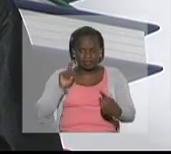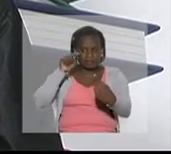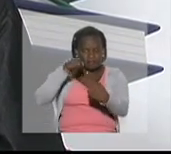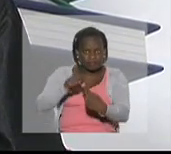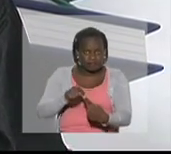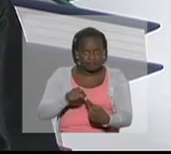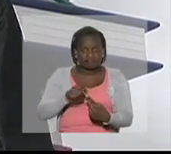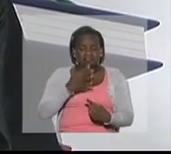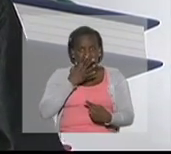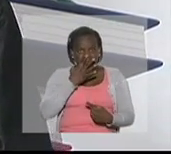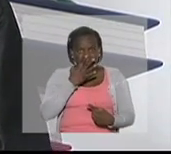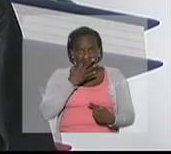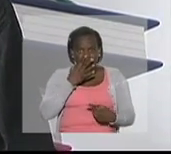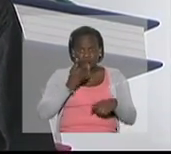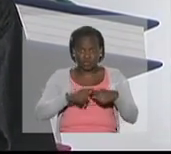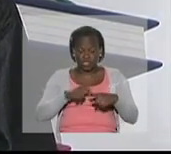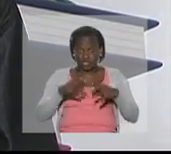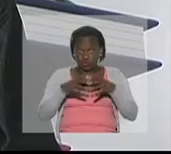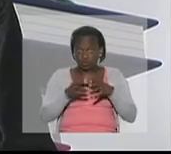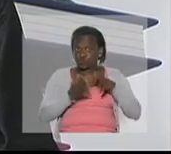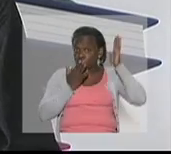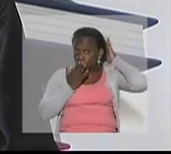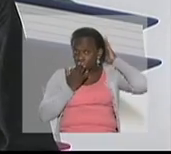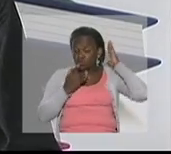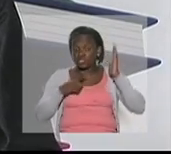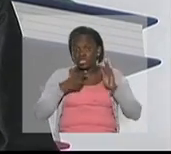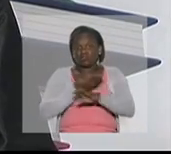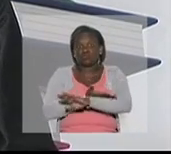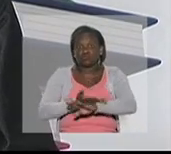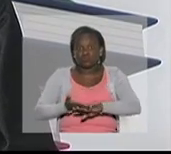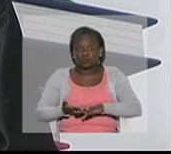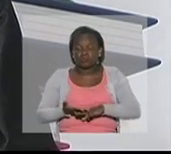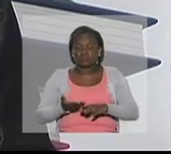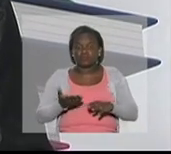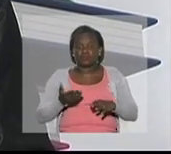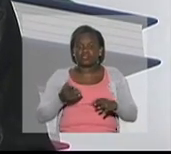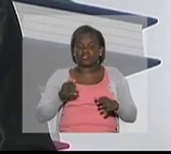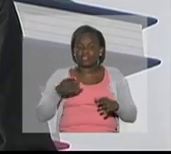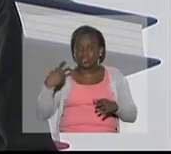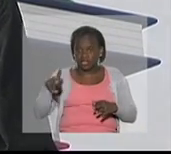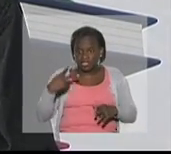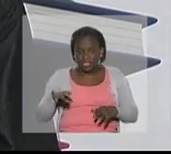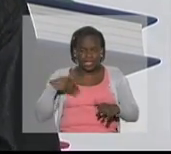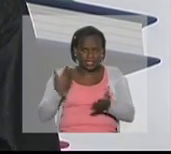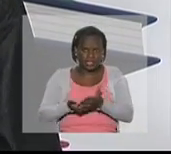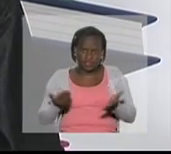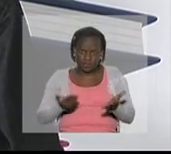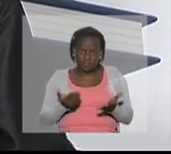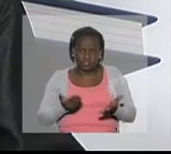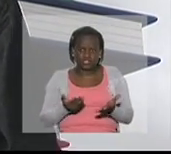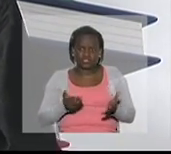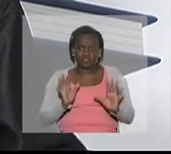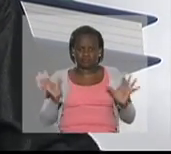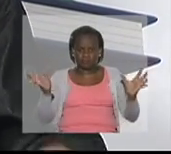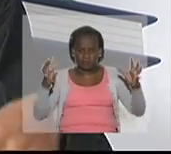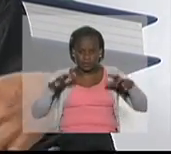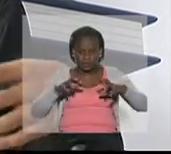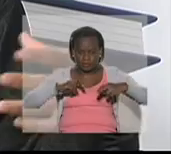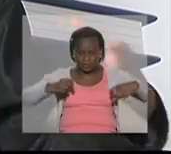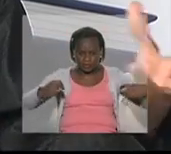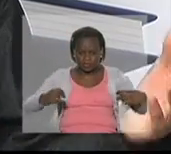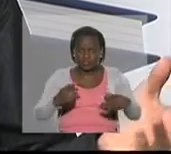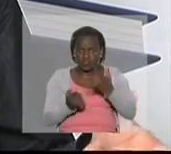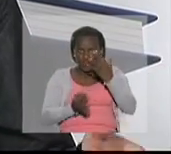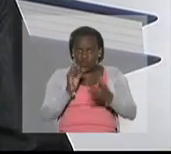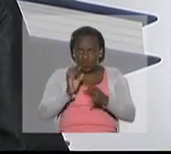uma ponte incrível, né? Porque os indígenas, eles têm essa tradição, esse hábito, inclusive até hoje, né? De se reunir